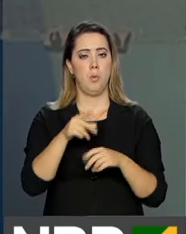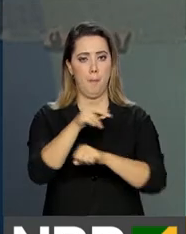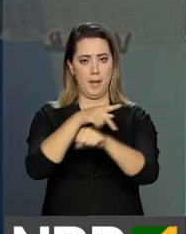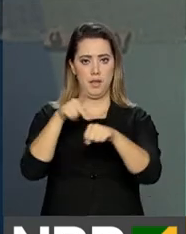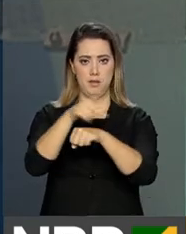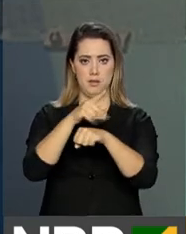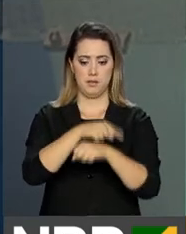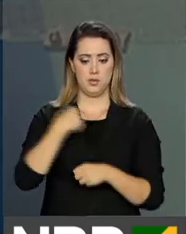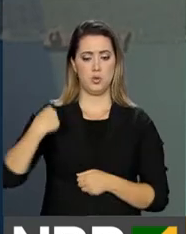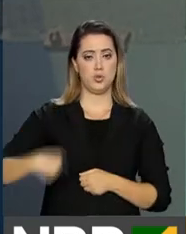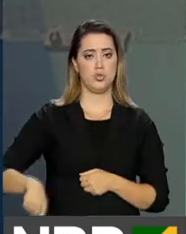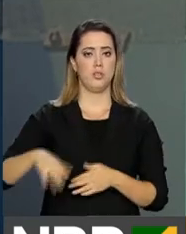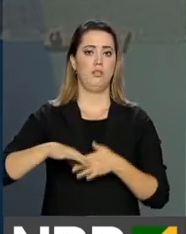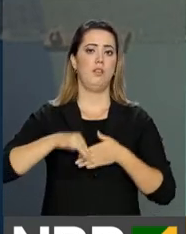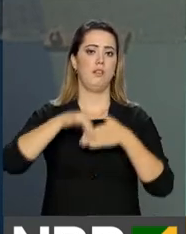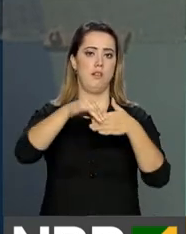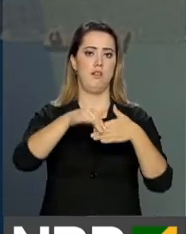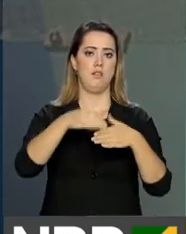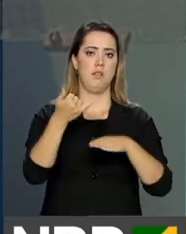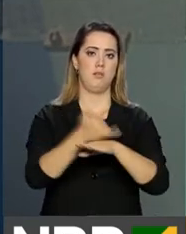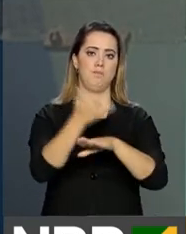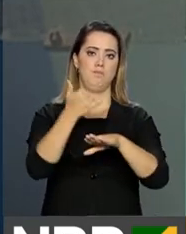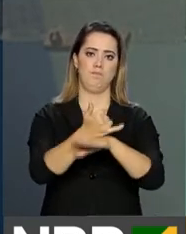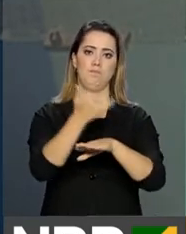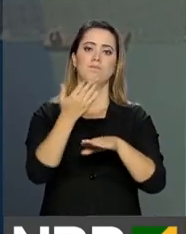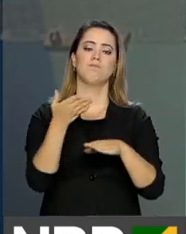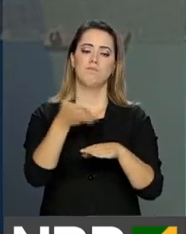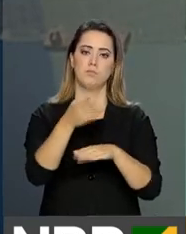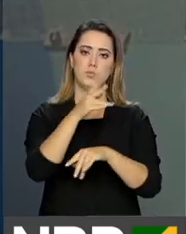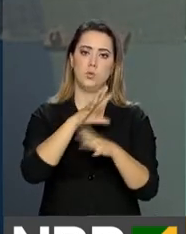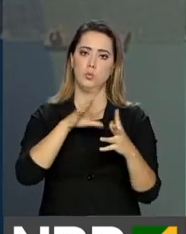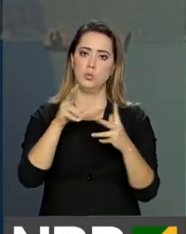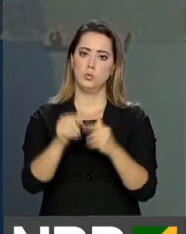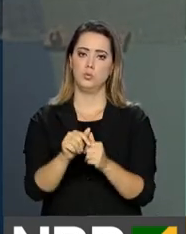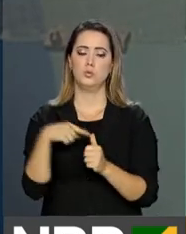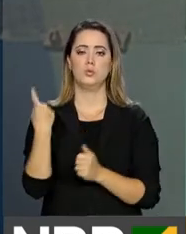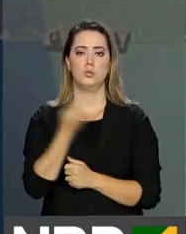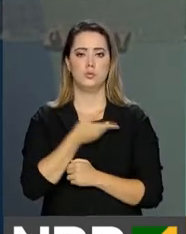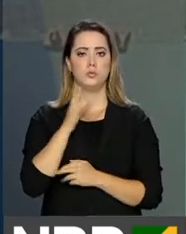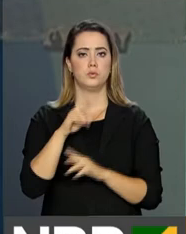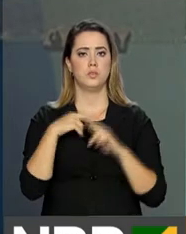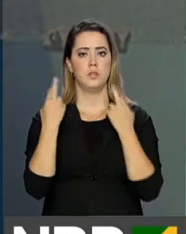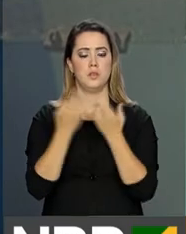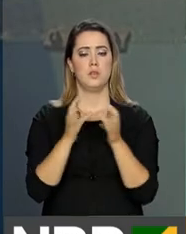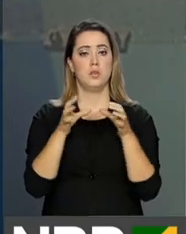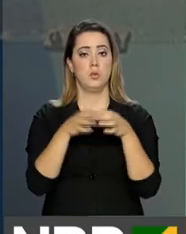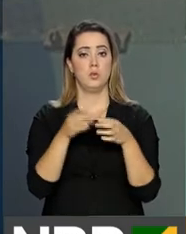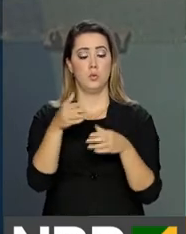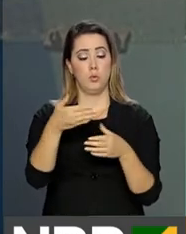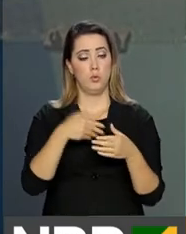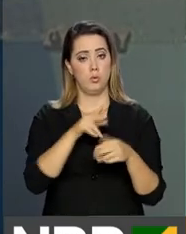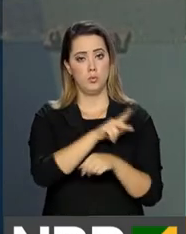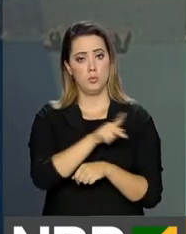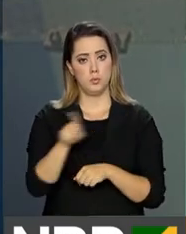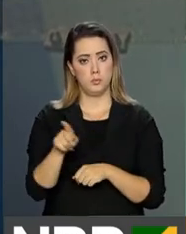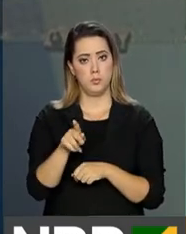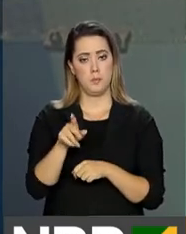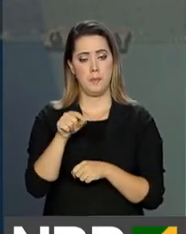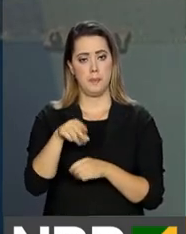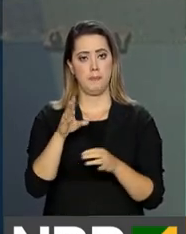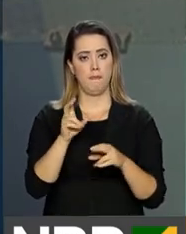tivemos oportunidade de realizarmos reuniões no meu gabinete, quando estes